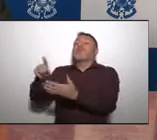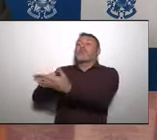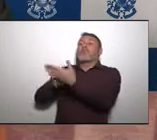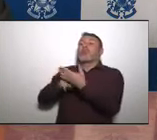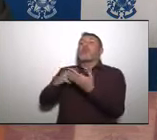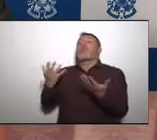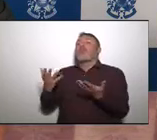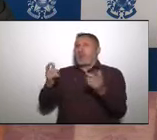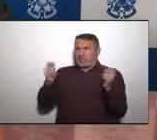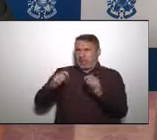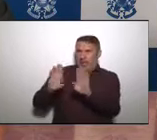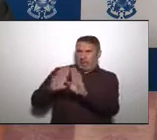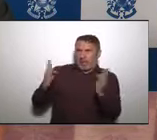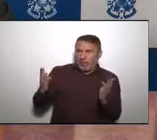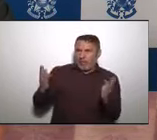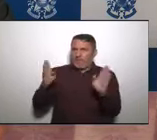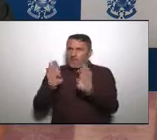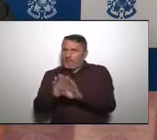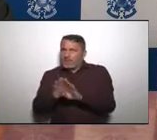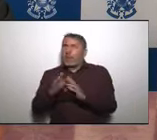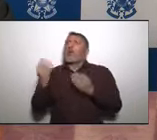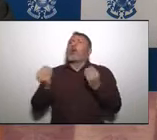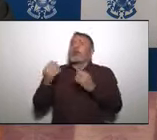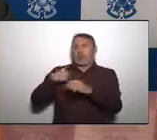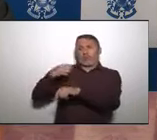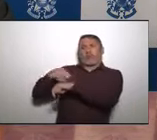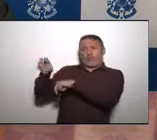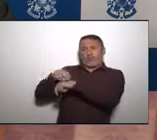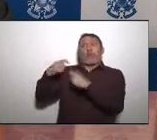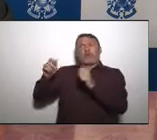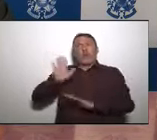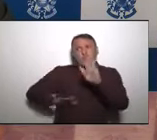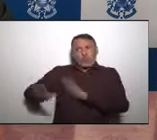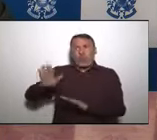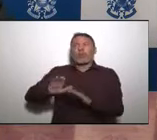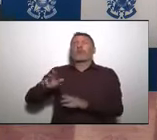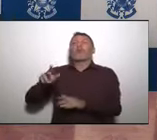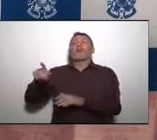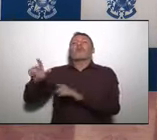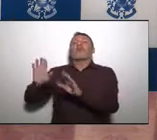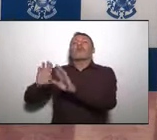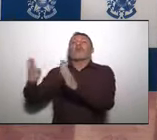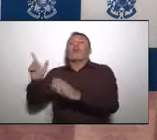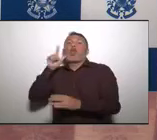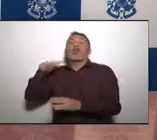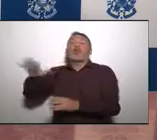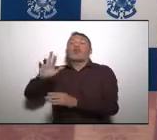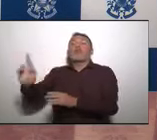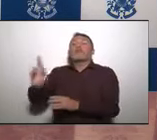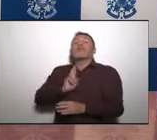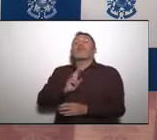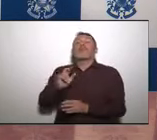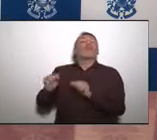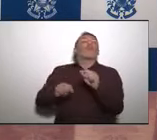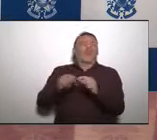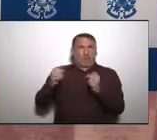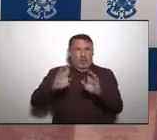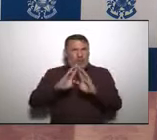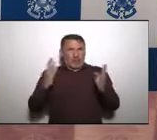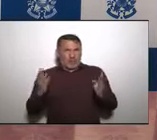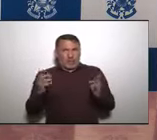a essas formas de barrar a velocidade do contágio e, ao mesmo tempo, a gente reativa a economia. Tem